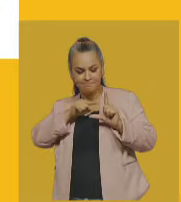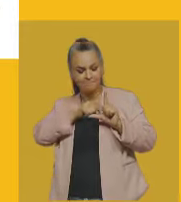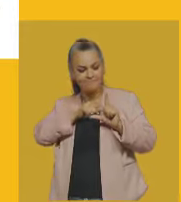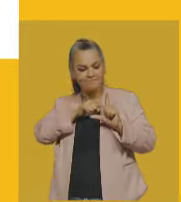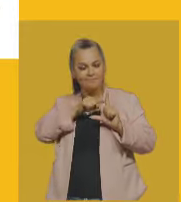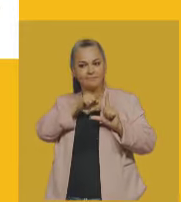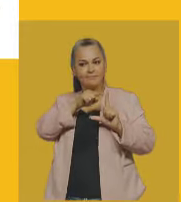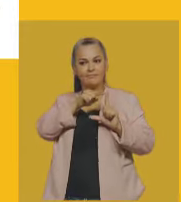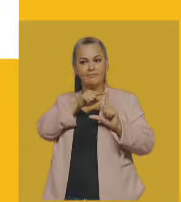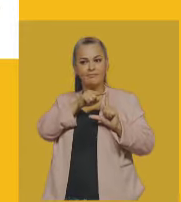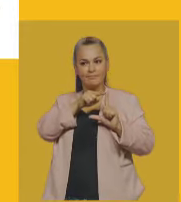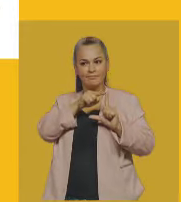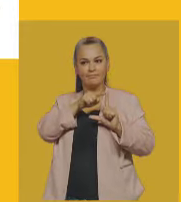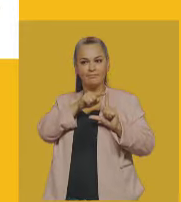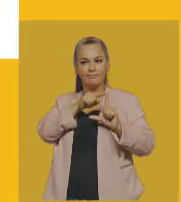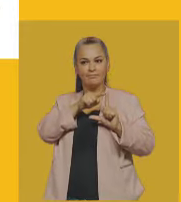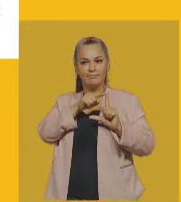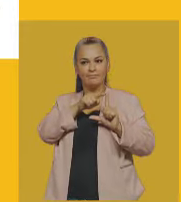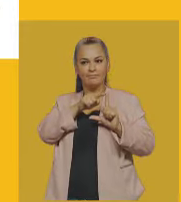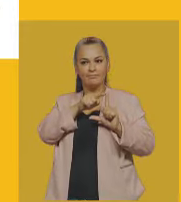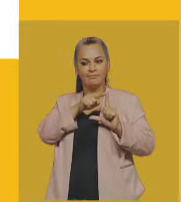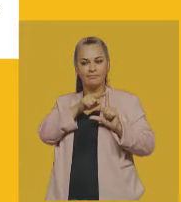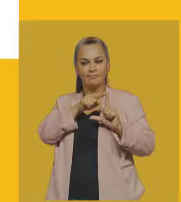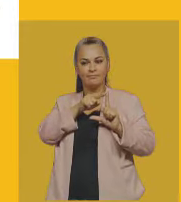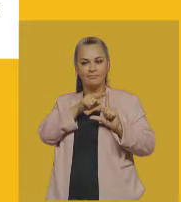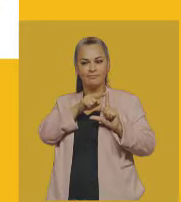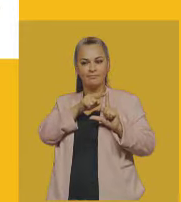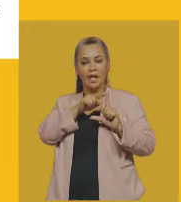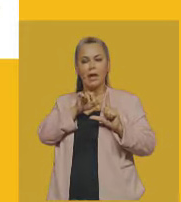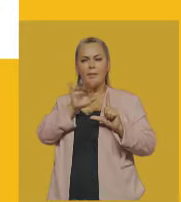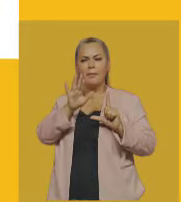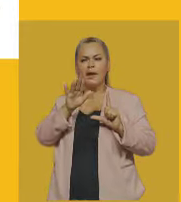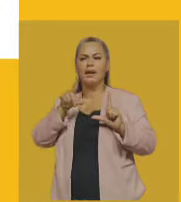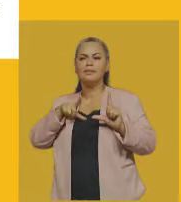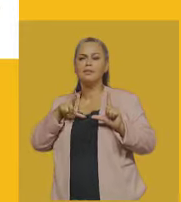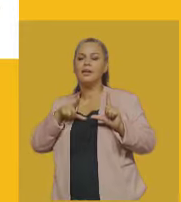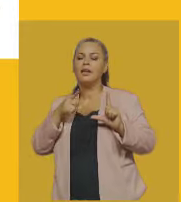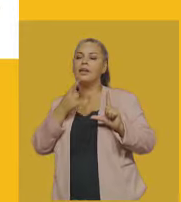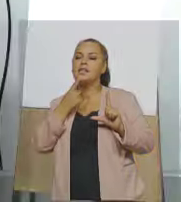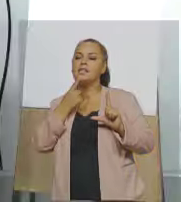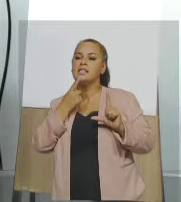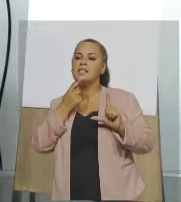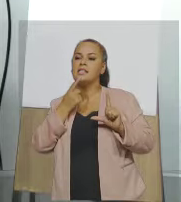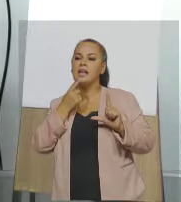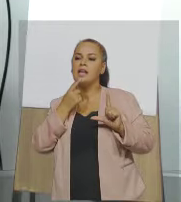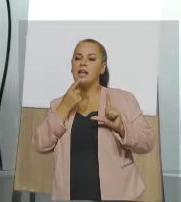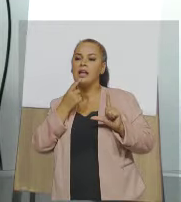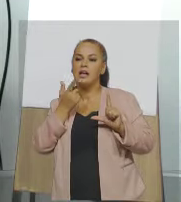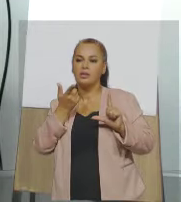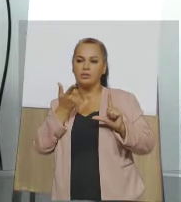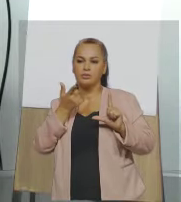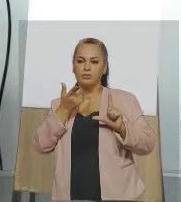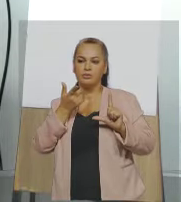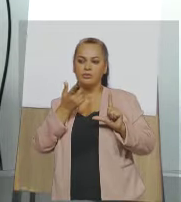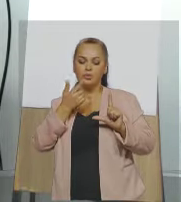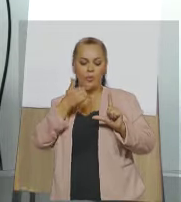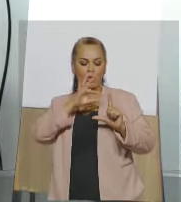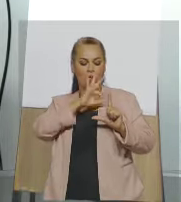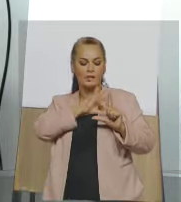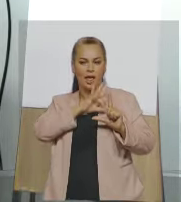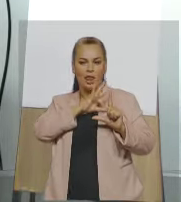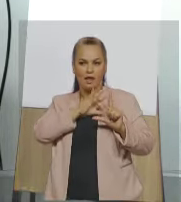bastante também, o pontilhado vermelho. O que é aquilo? É o salário médio. Então, você não quer correr o risco de